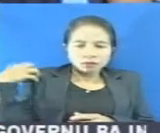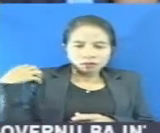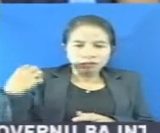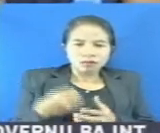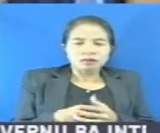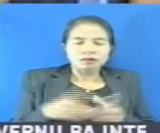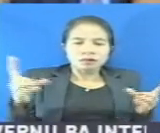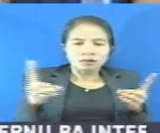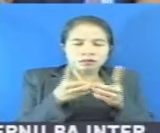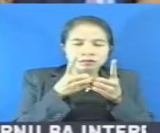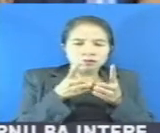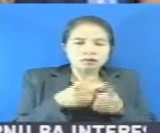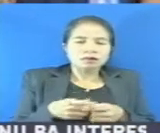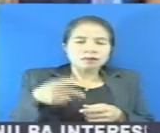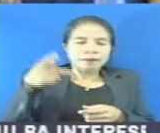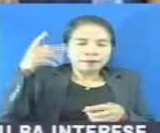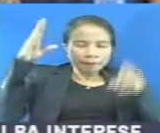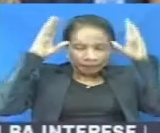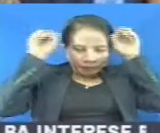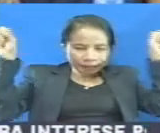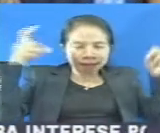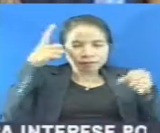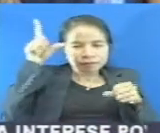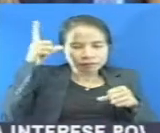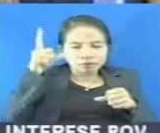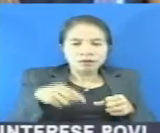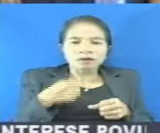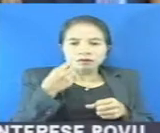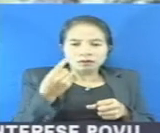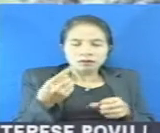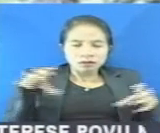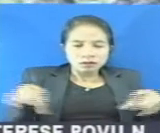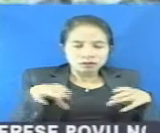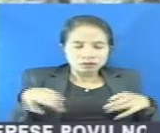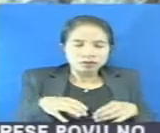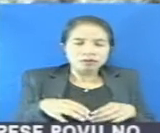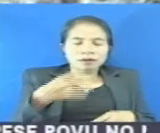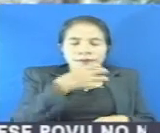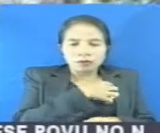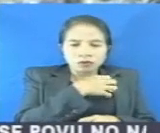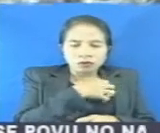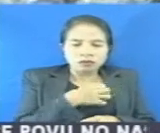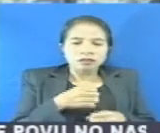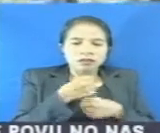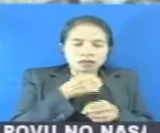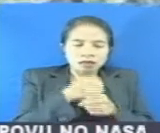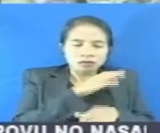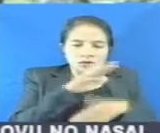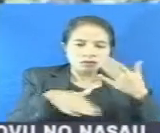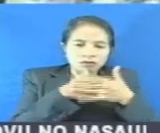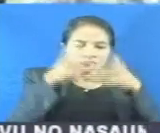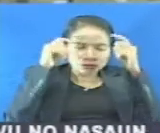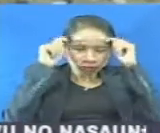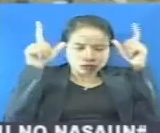a Soromalo Chefe Estado Francisco Guterres Luolo, onde atualiza Serviço Nebe, PNTL Halau e a Território